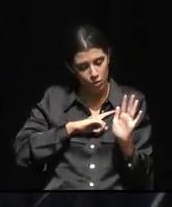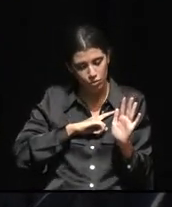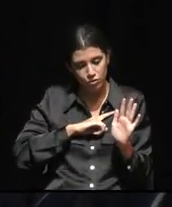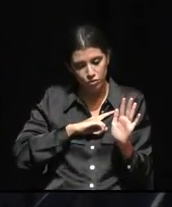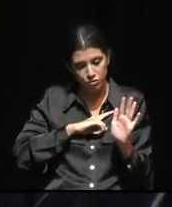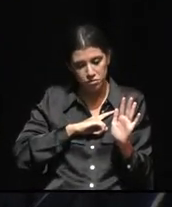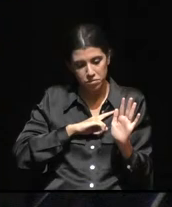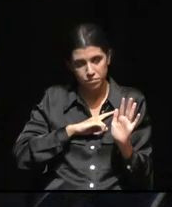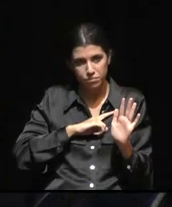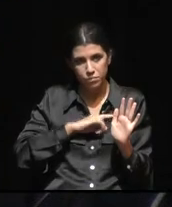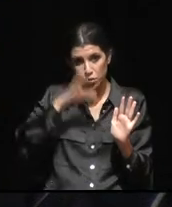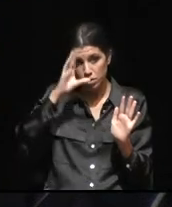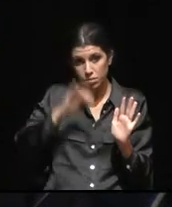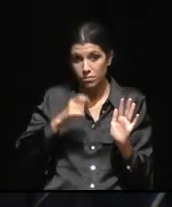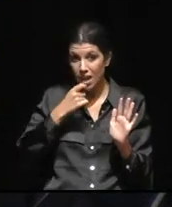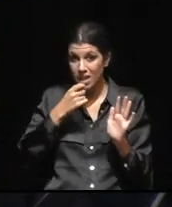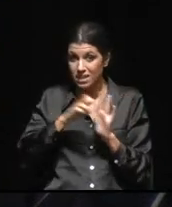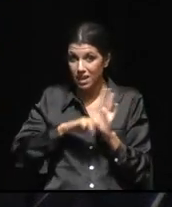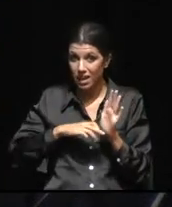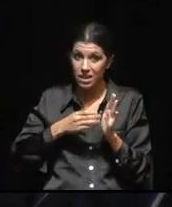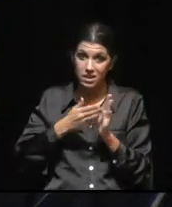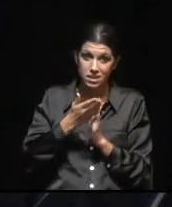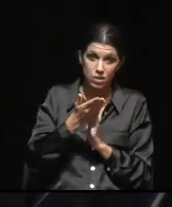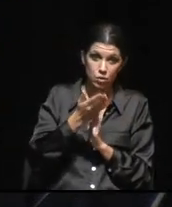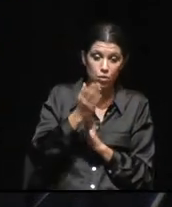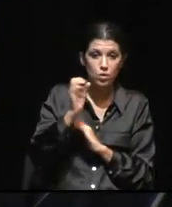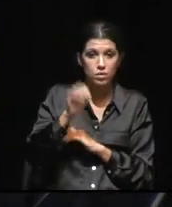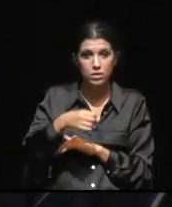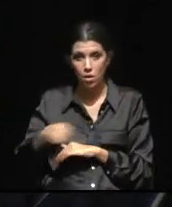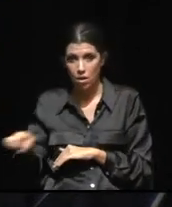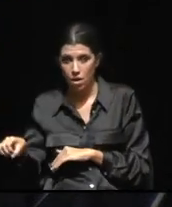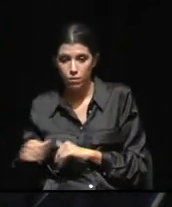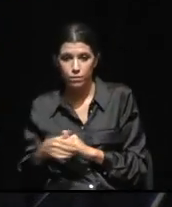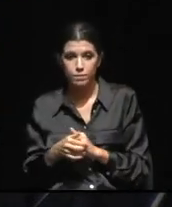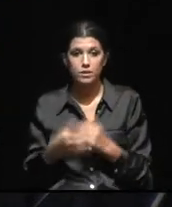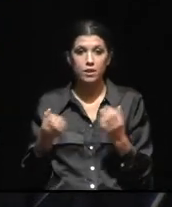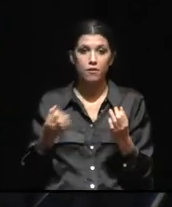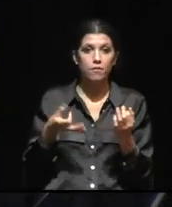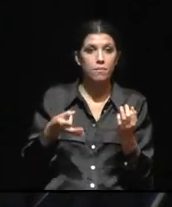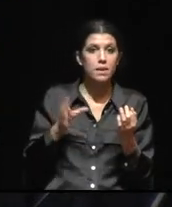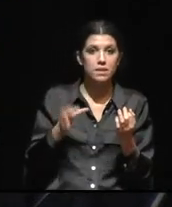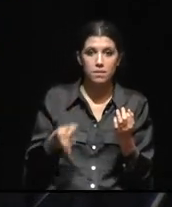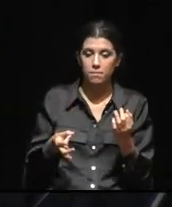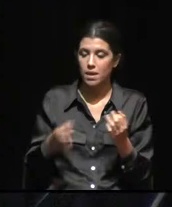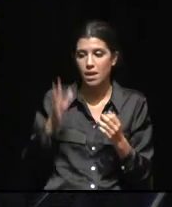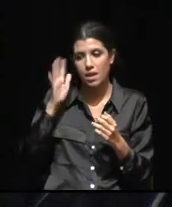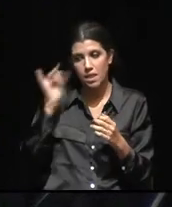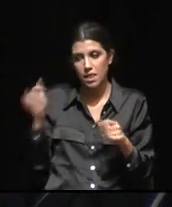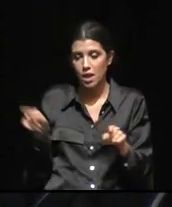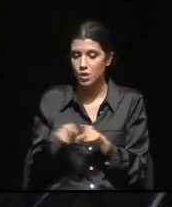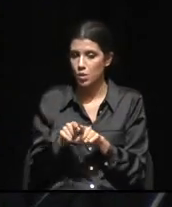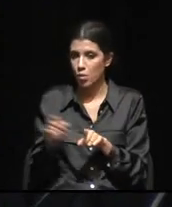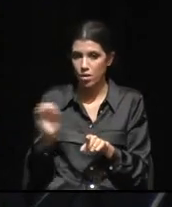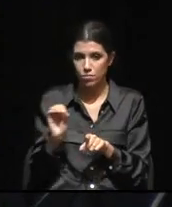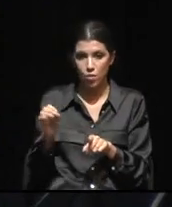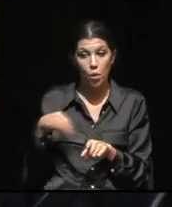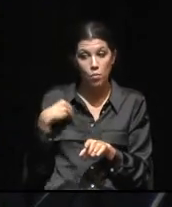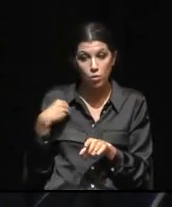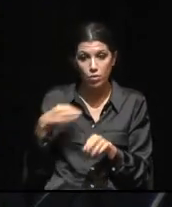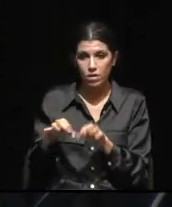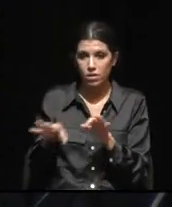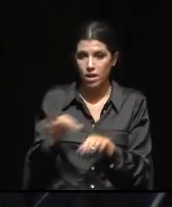sabemos se se irão manter ou não de facto o PCP não partilha das mesmas preocupações que a